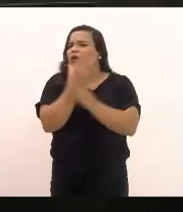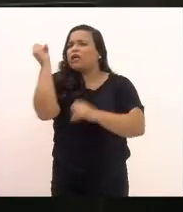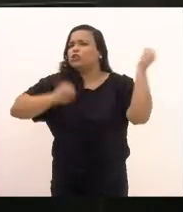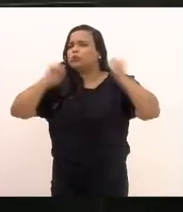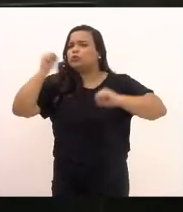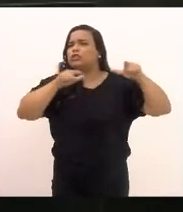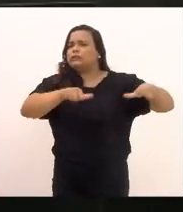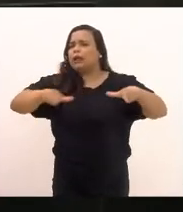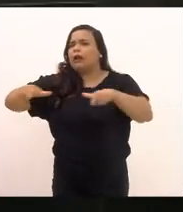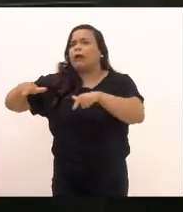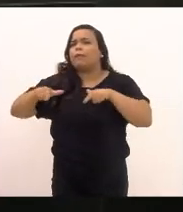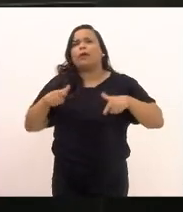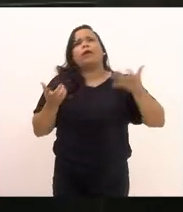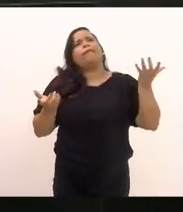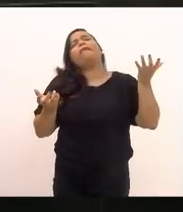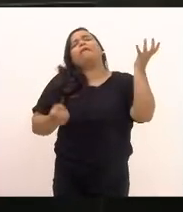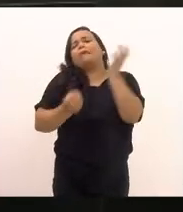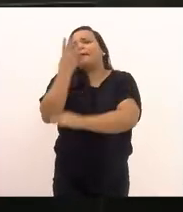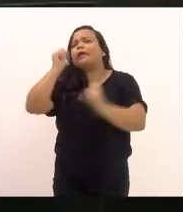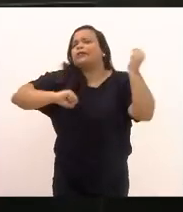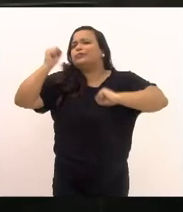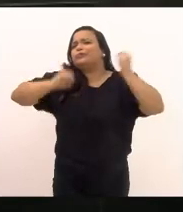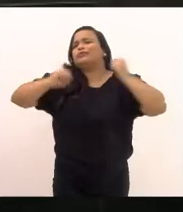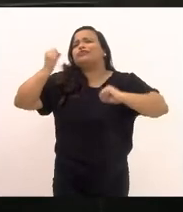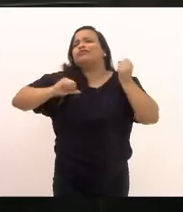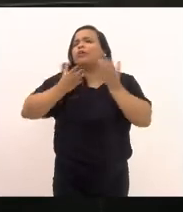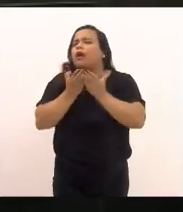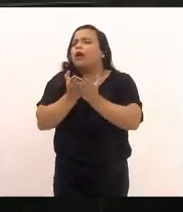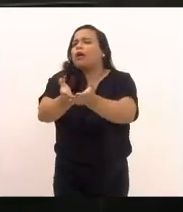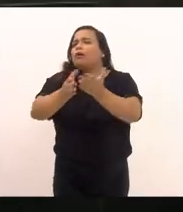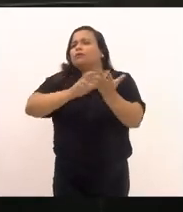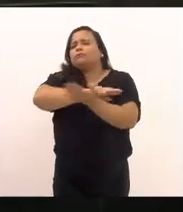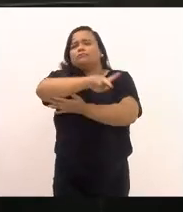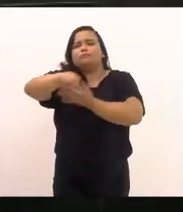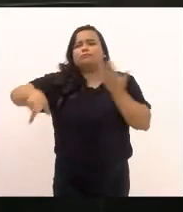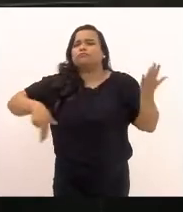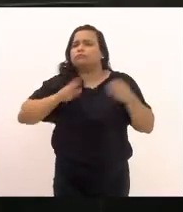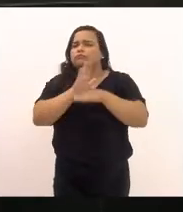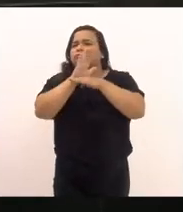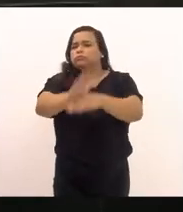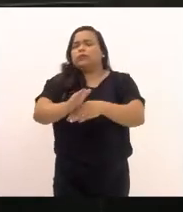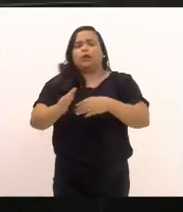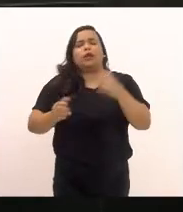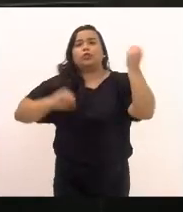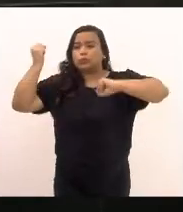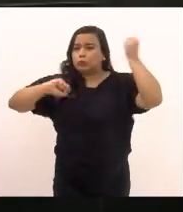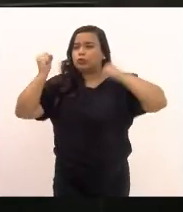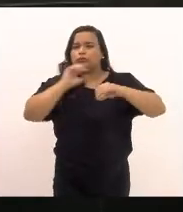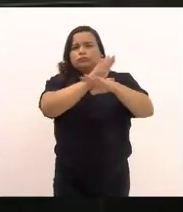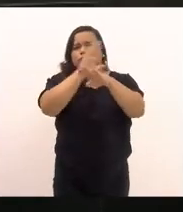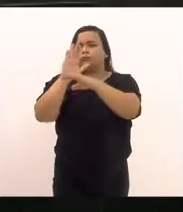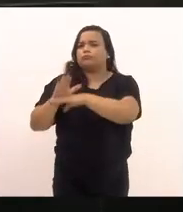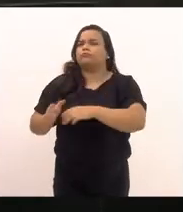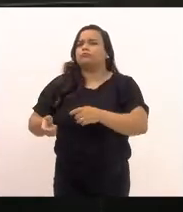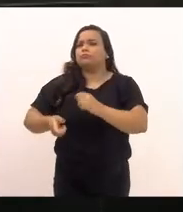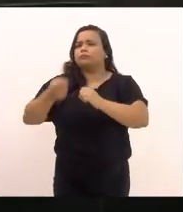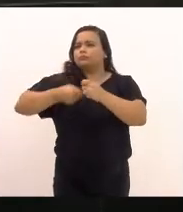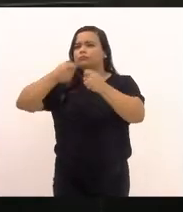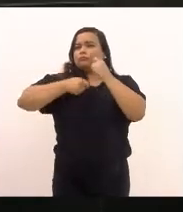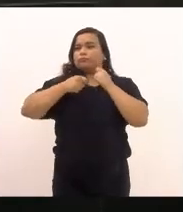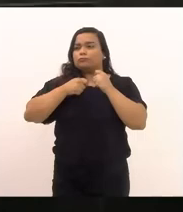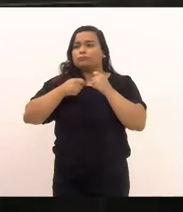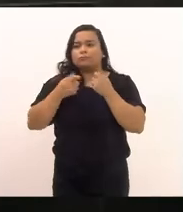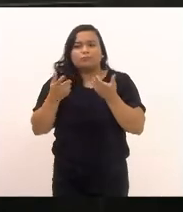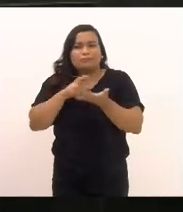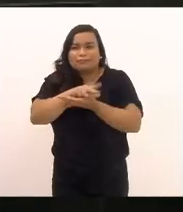a indústria naval, enfim, a indústria de beneficiamento do pescado, enfim. Então, eu quero aqui me associar a todos aqueles e aquelas que em São